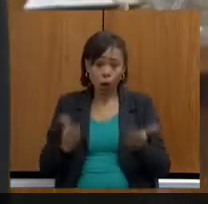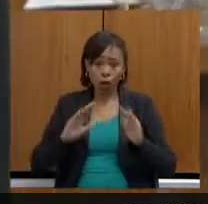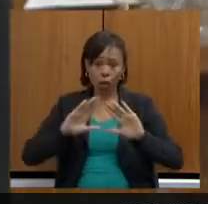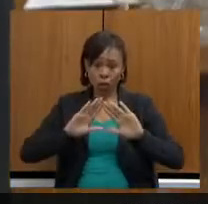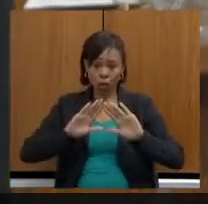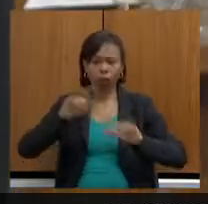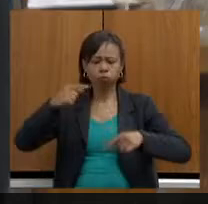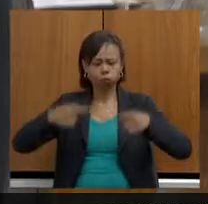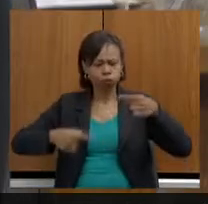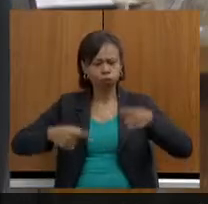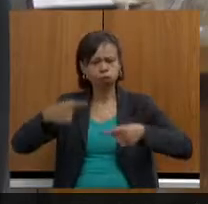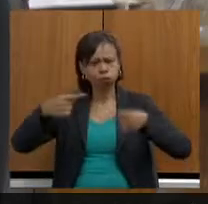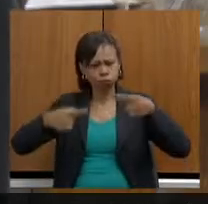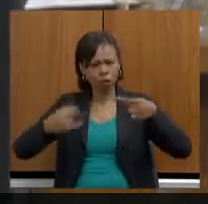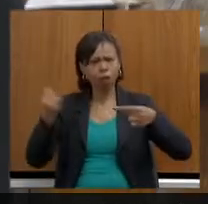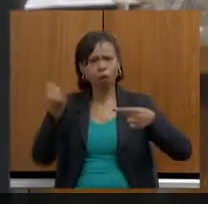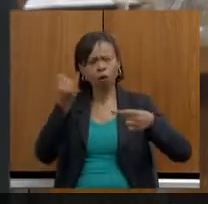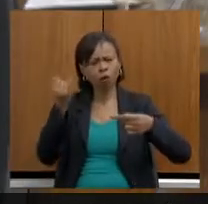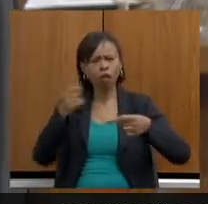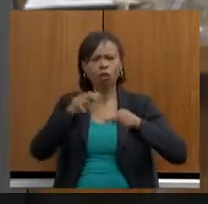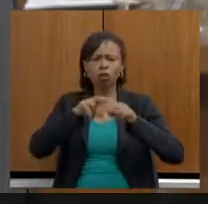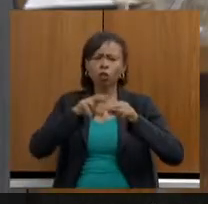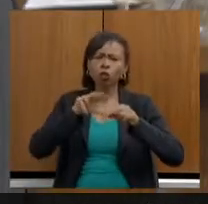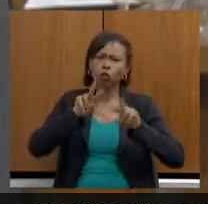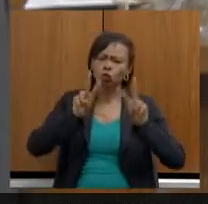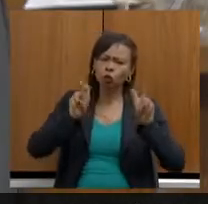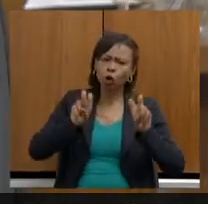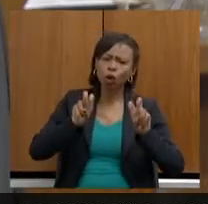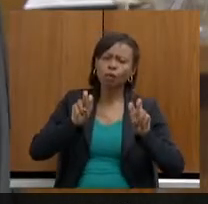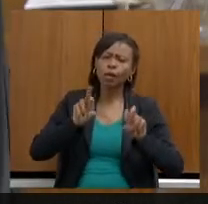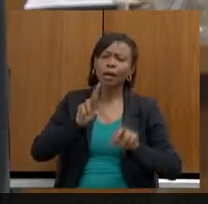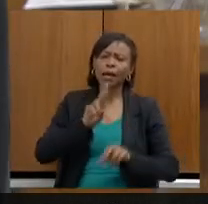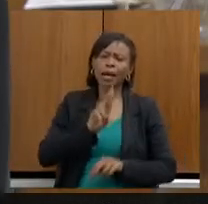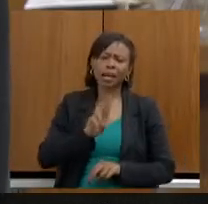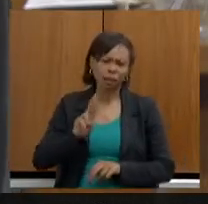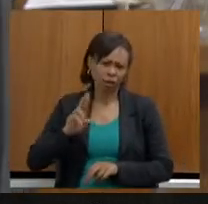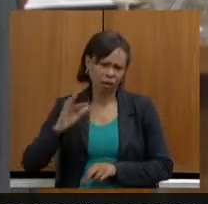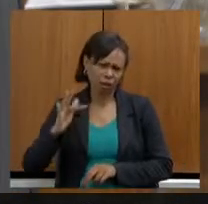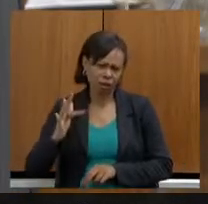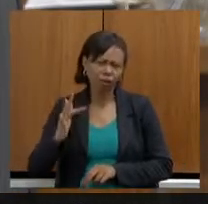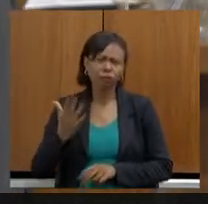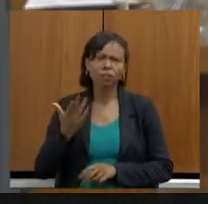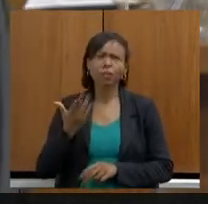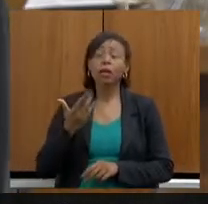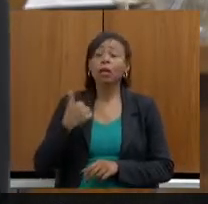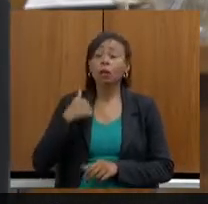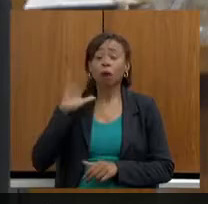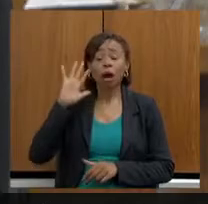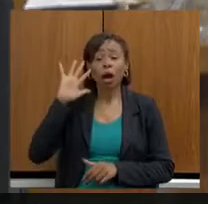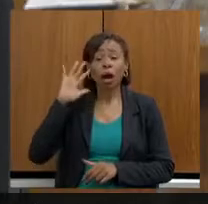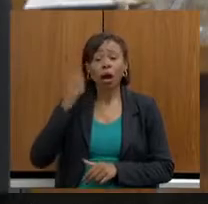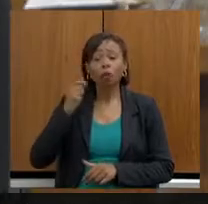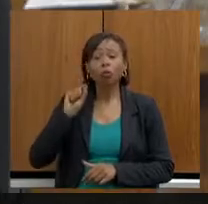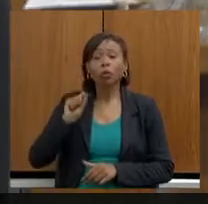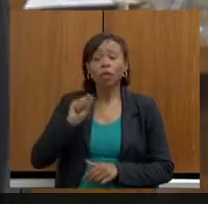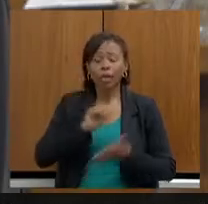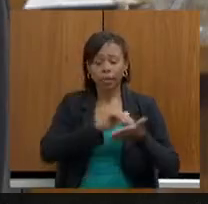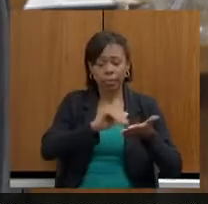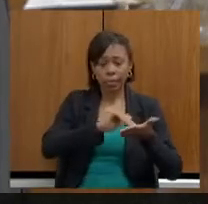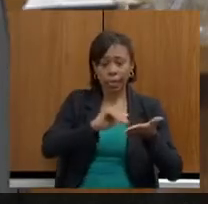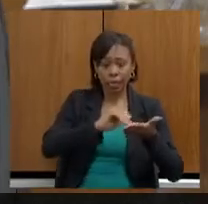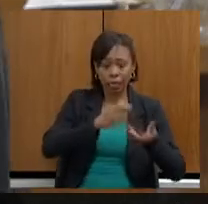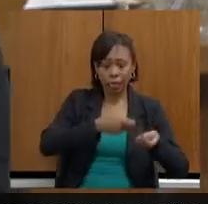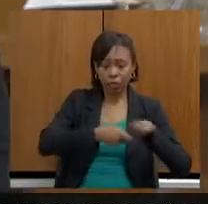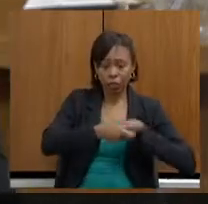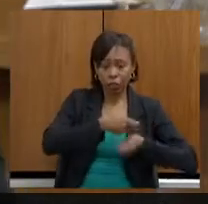debate muito o óculos de recuperação fiscal eu acredito que no momento em que a secretaria de fazenda de secretaria de planejamento